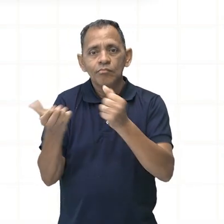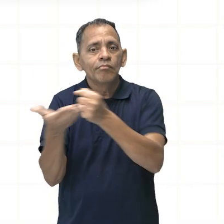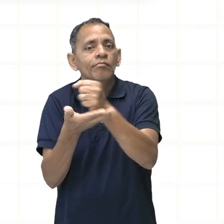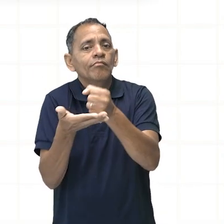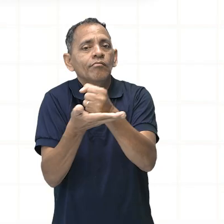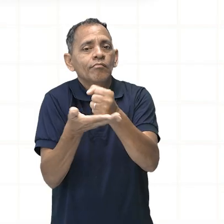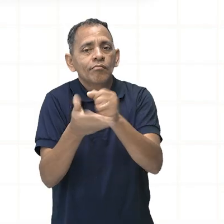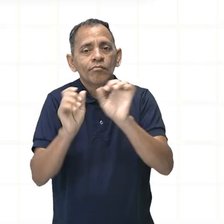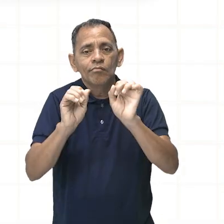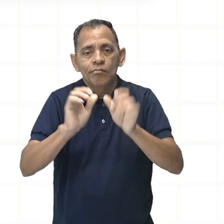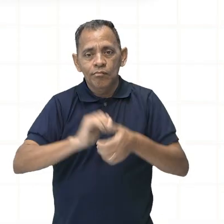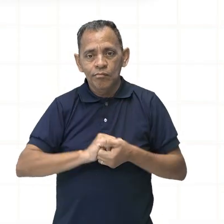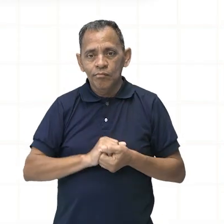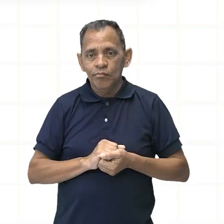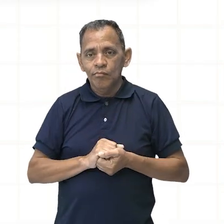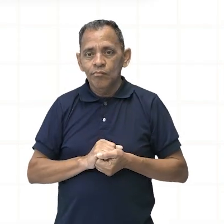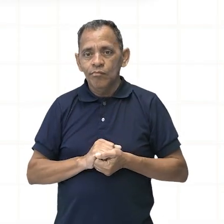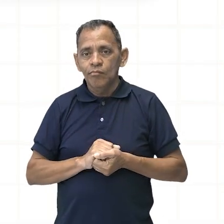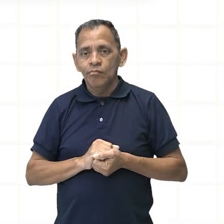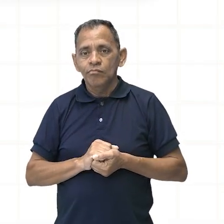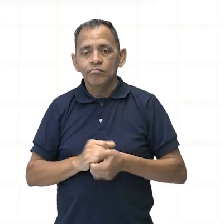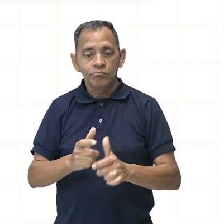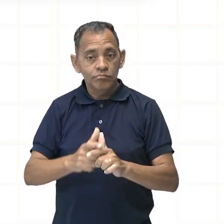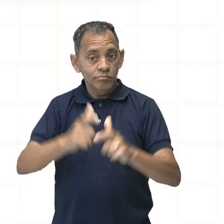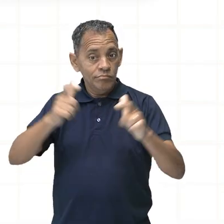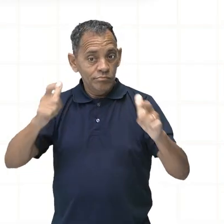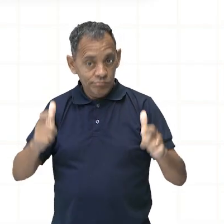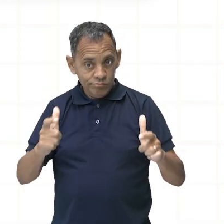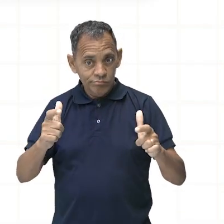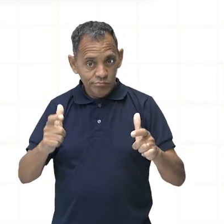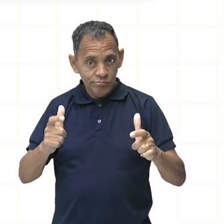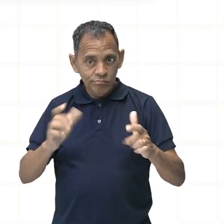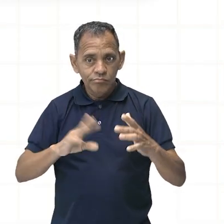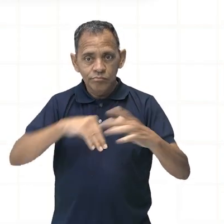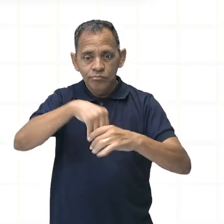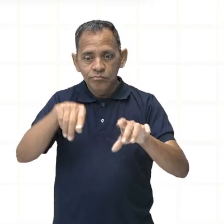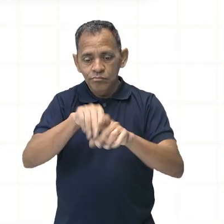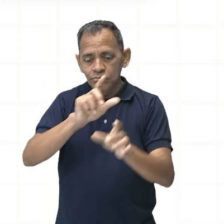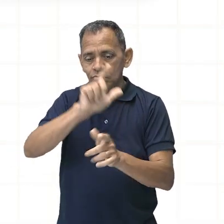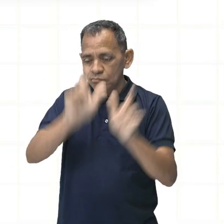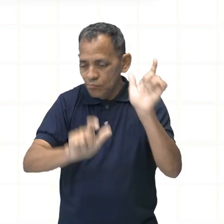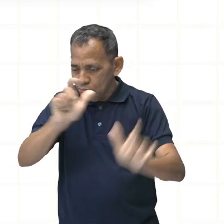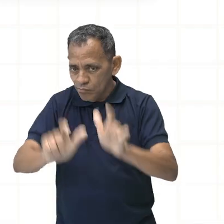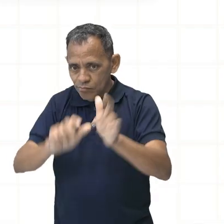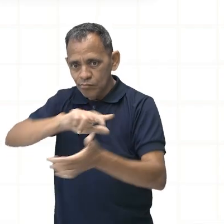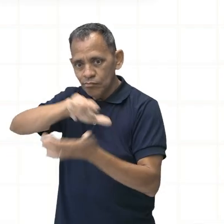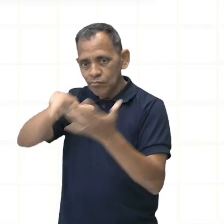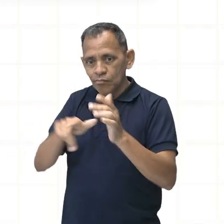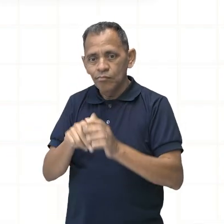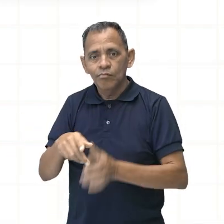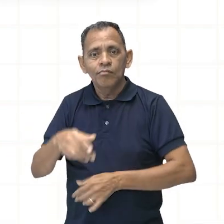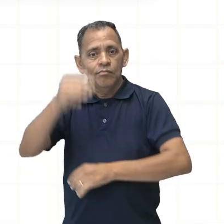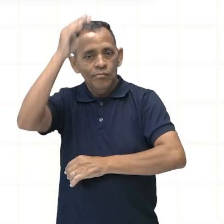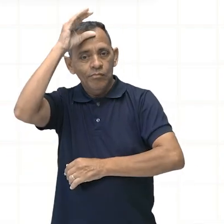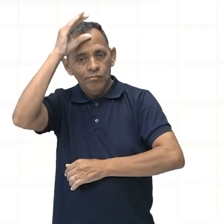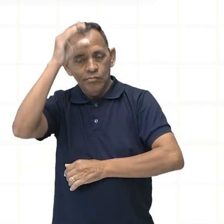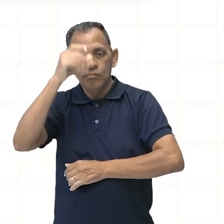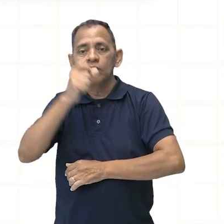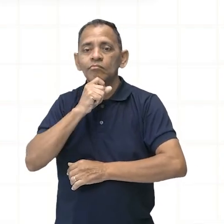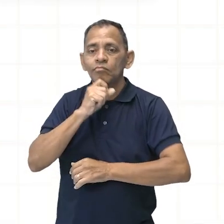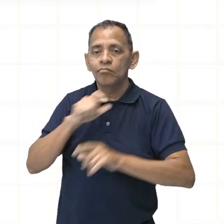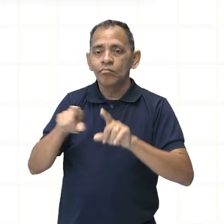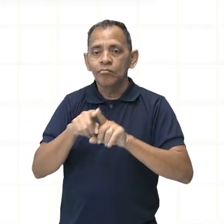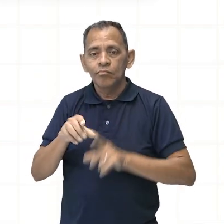basicamente por um imenso conjunto, né, com centenas de indivíduos, tio, avós,